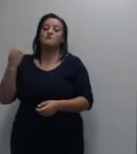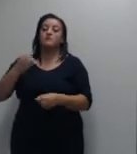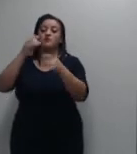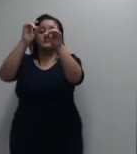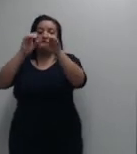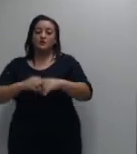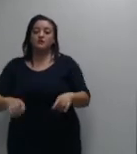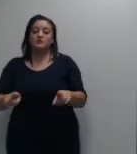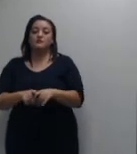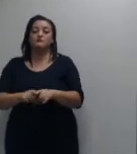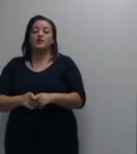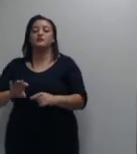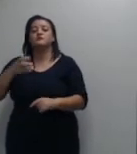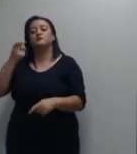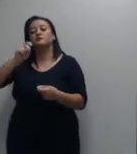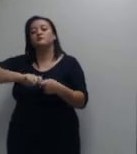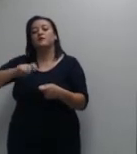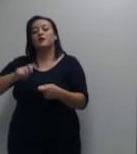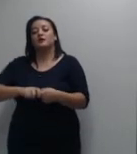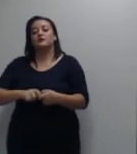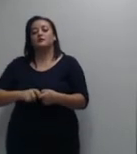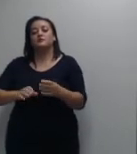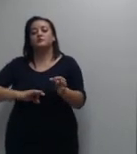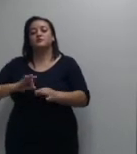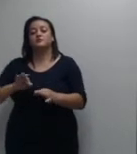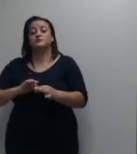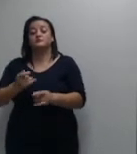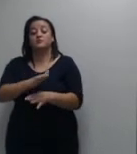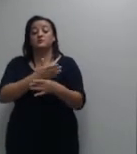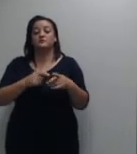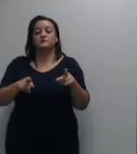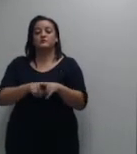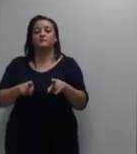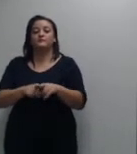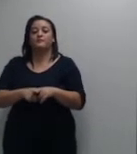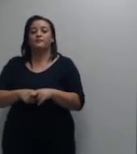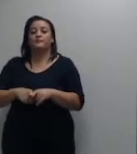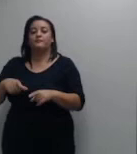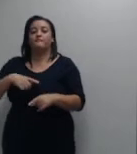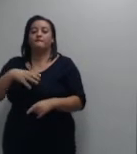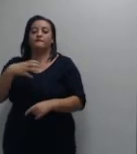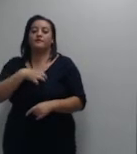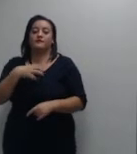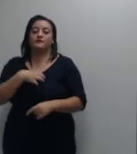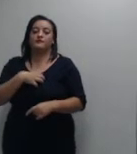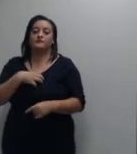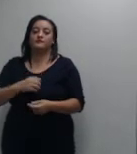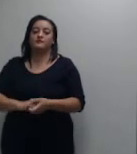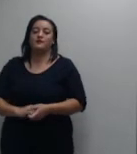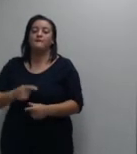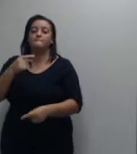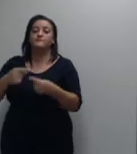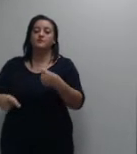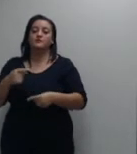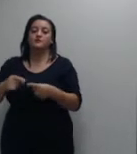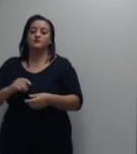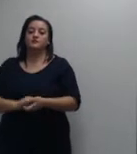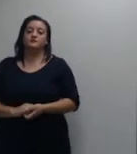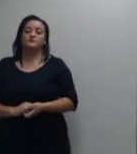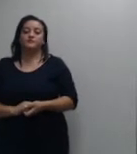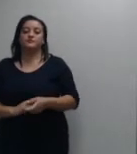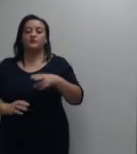que é decisões prolatado em sede de suspensão posso ir caráter eminentemente político ao